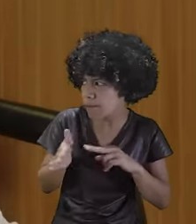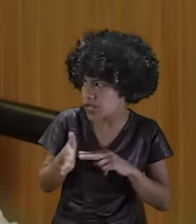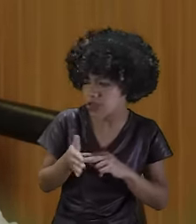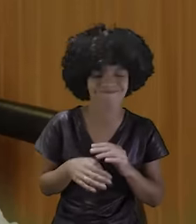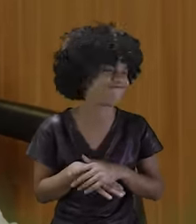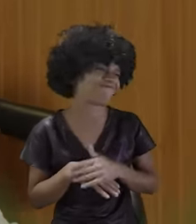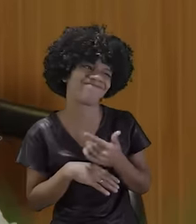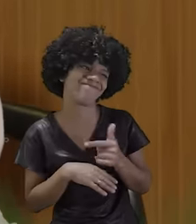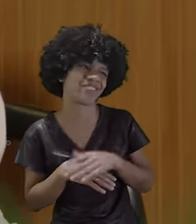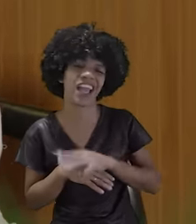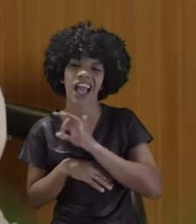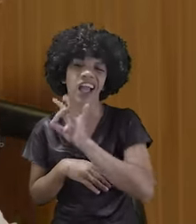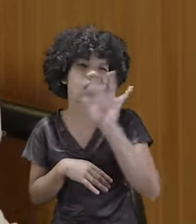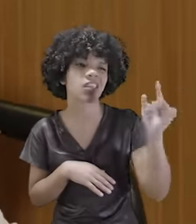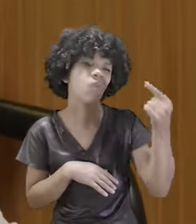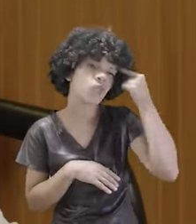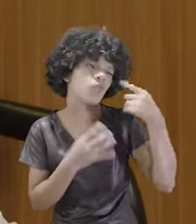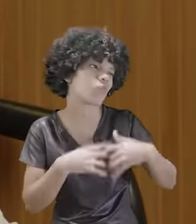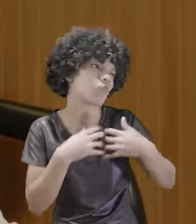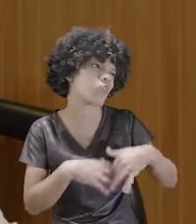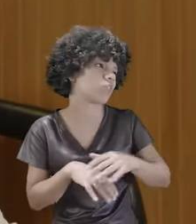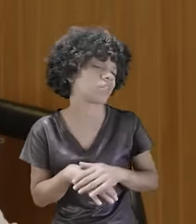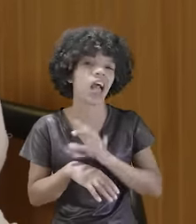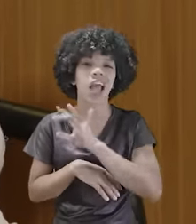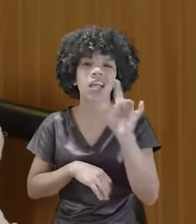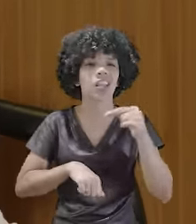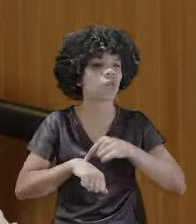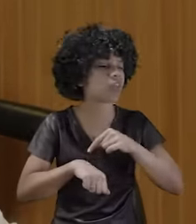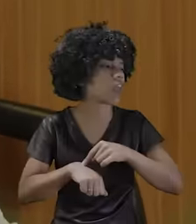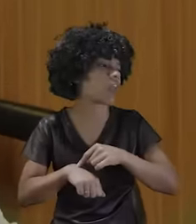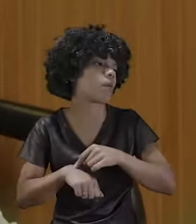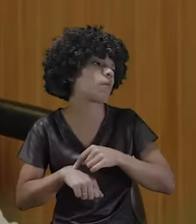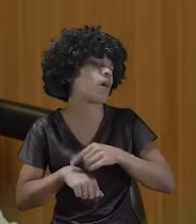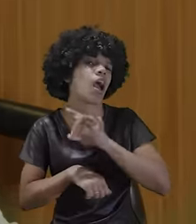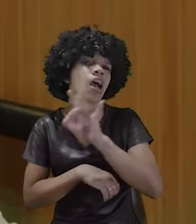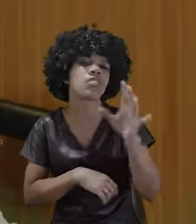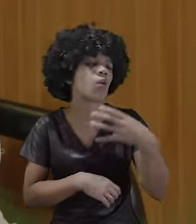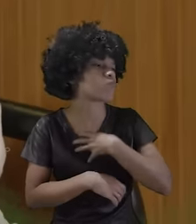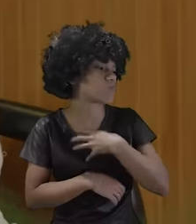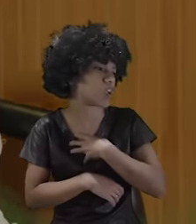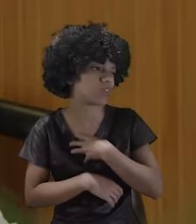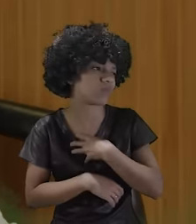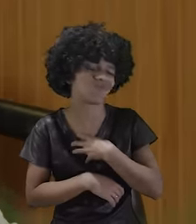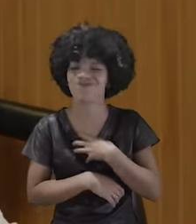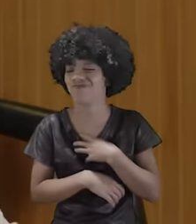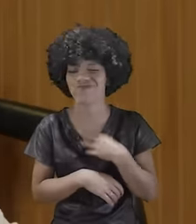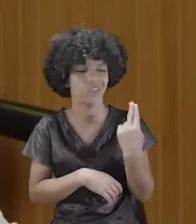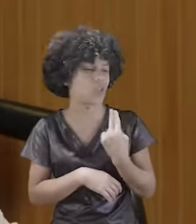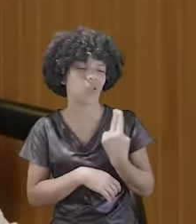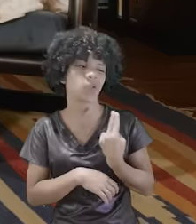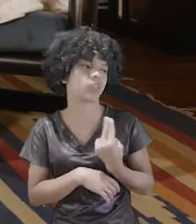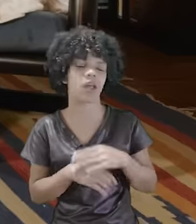cada um cabeça cada um não tem tempo cada um tem uma vida não anda certo